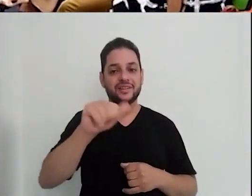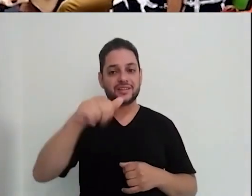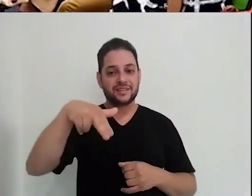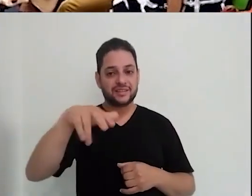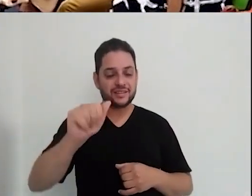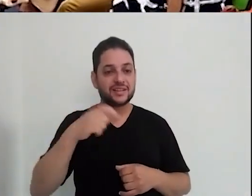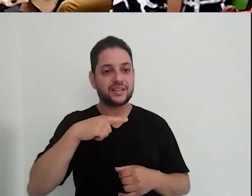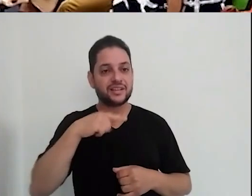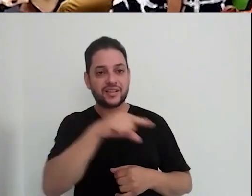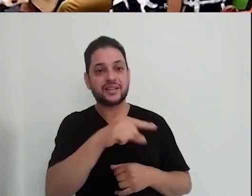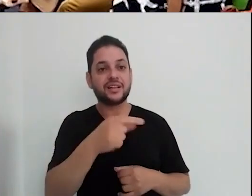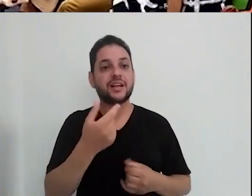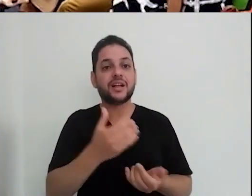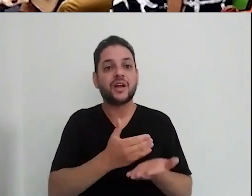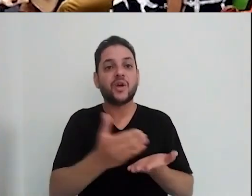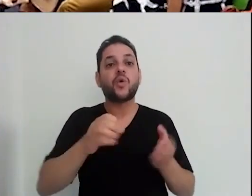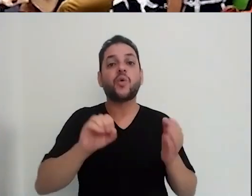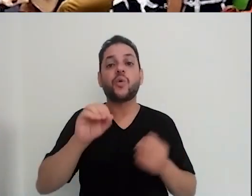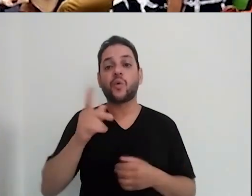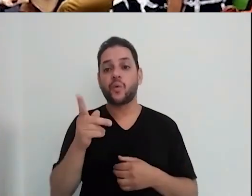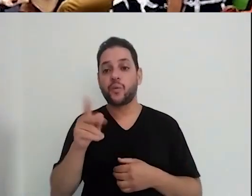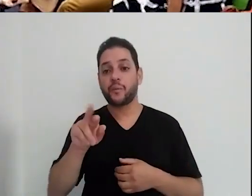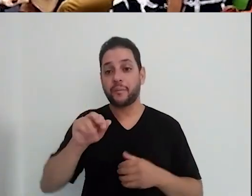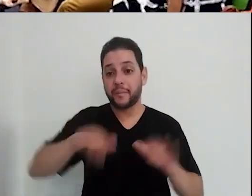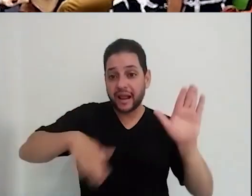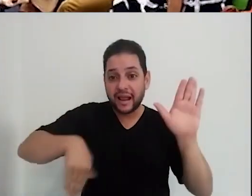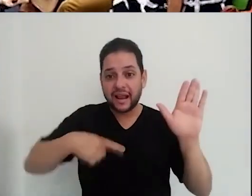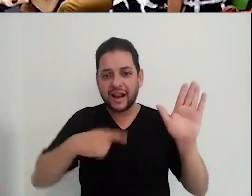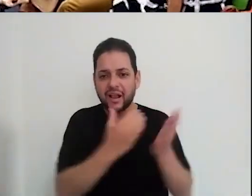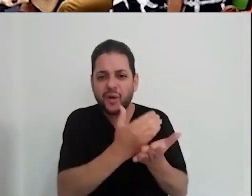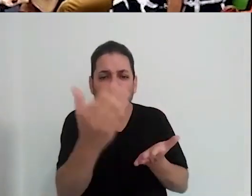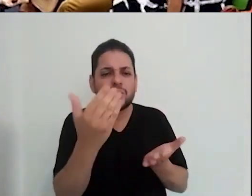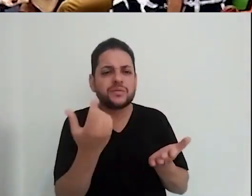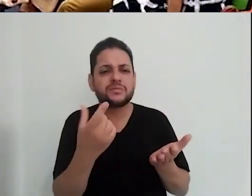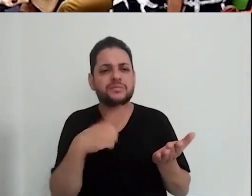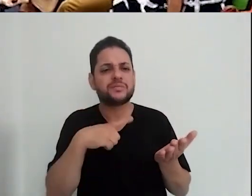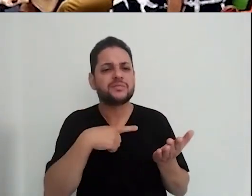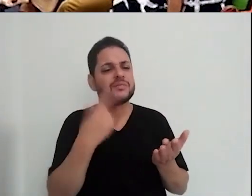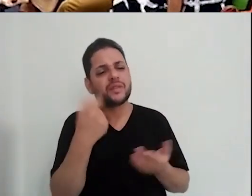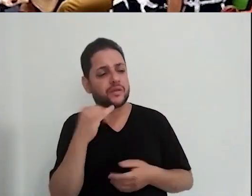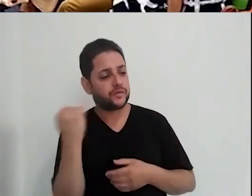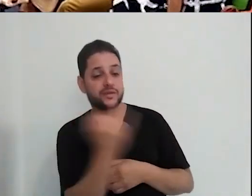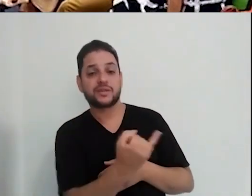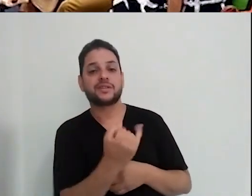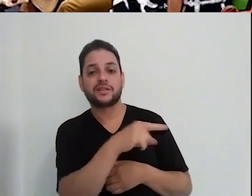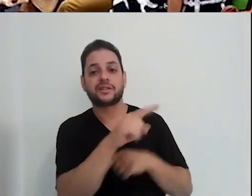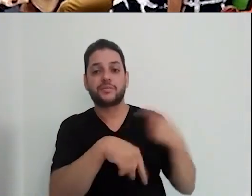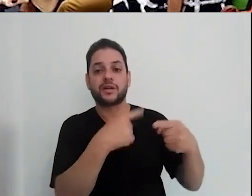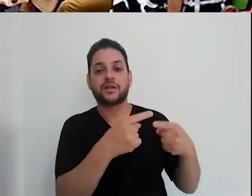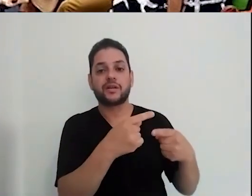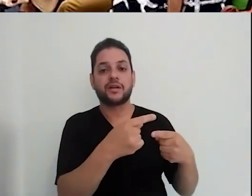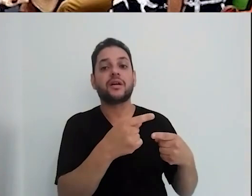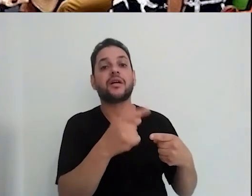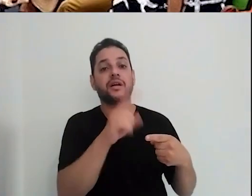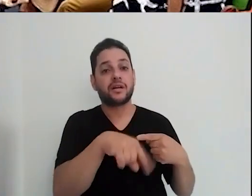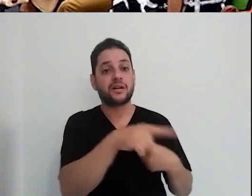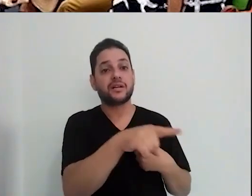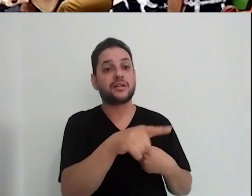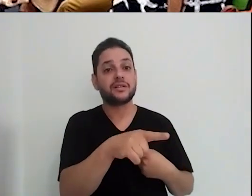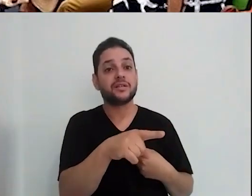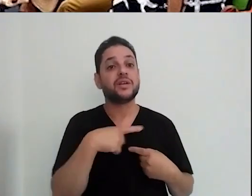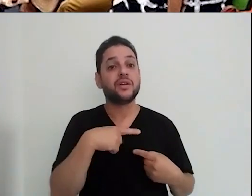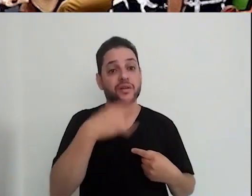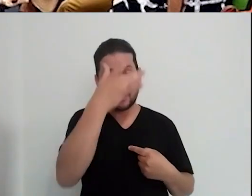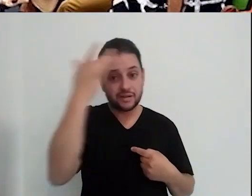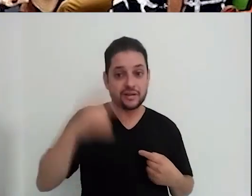ouvir o Praia, porque eu falei para ela, o Praia e o Crime. Aí, quando a Fernanda falou, ela falou: opa, são duas